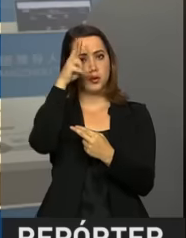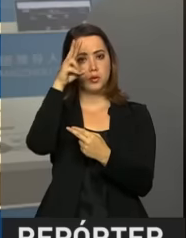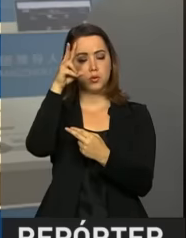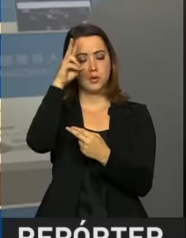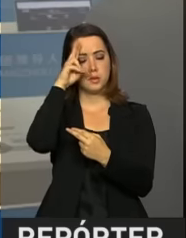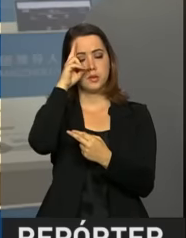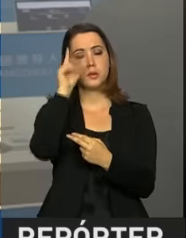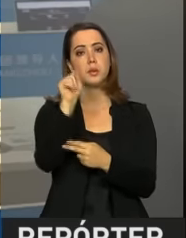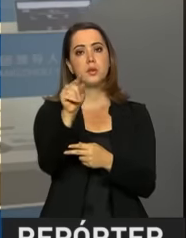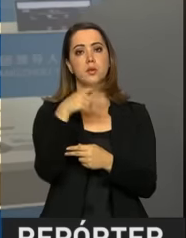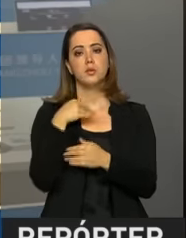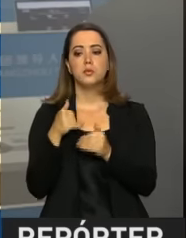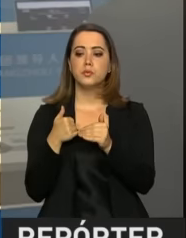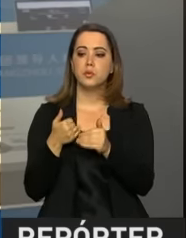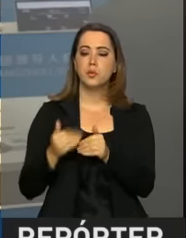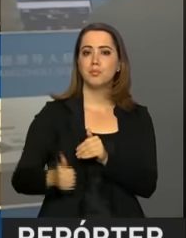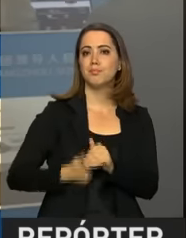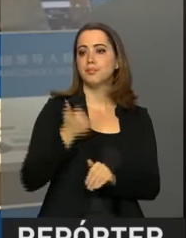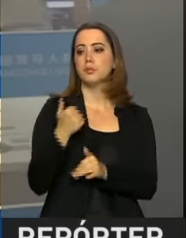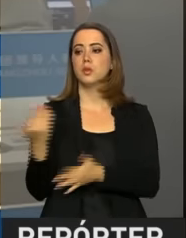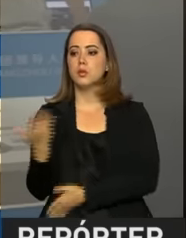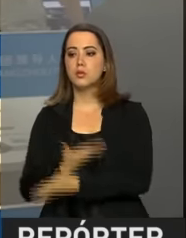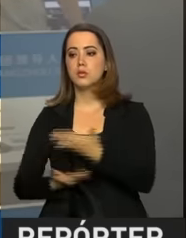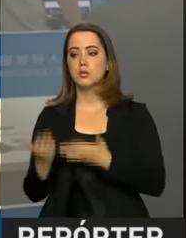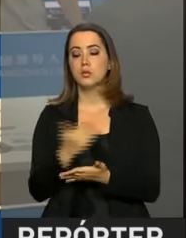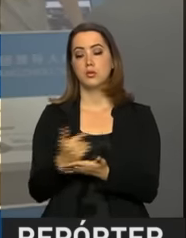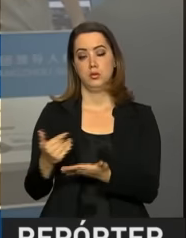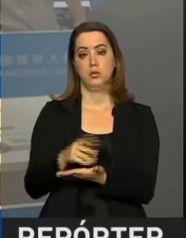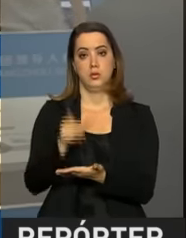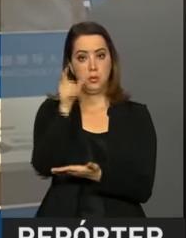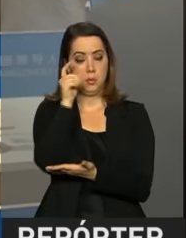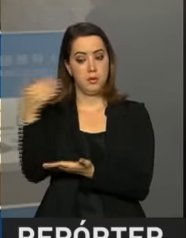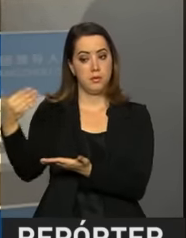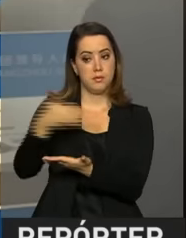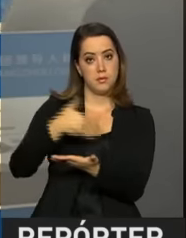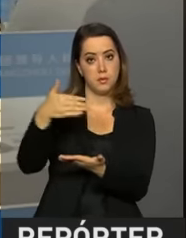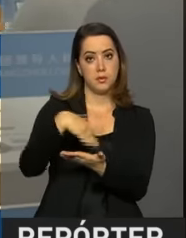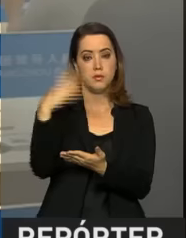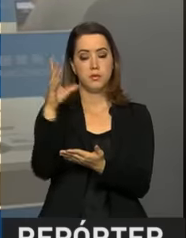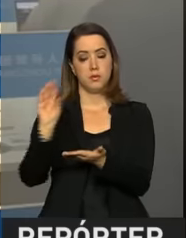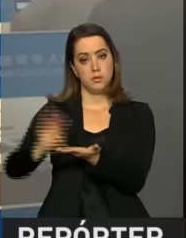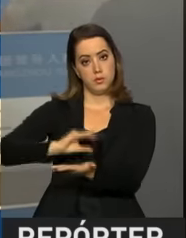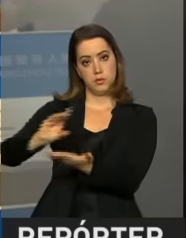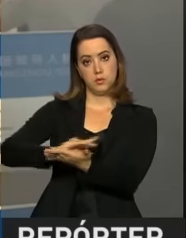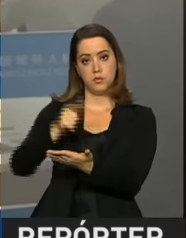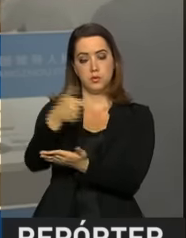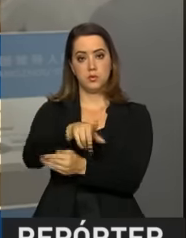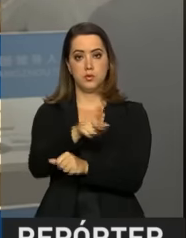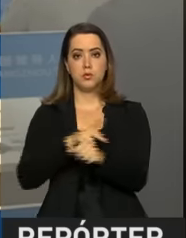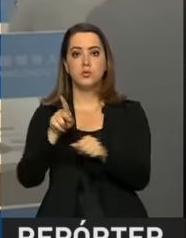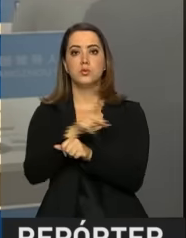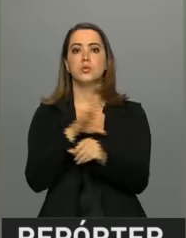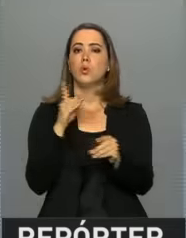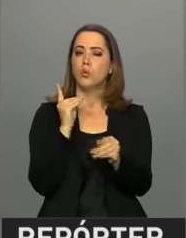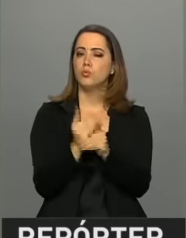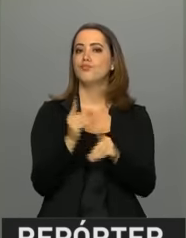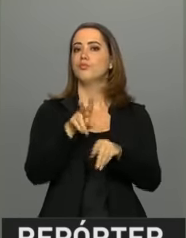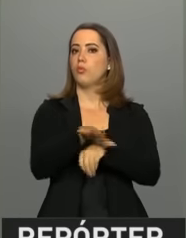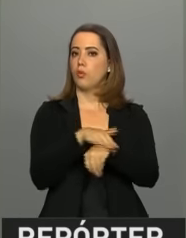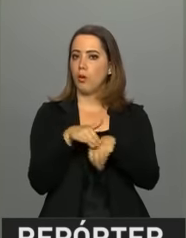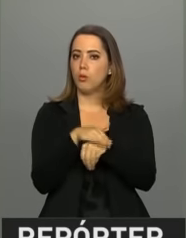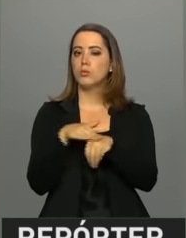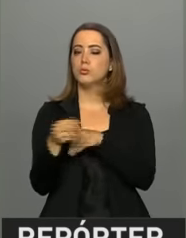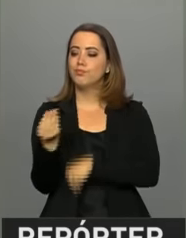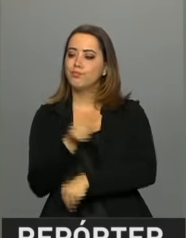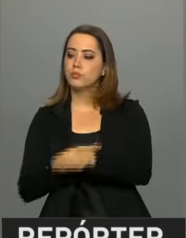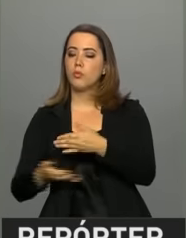temas aumento do comércio e atração de investimentos estrangeiros ao Brasil estiveram presentes em todas as conversas. Na primeira,